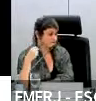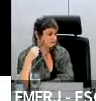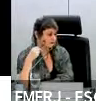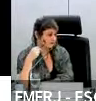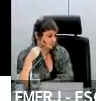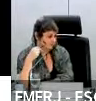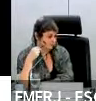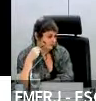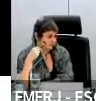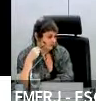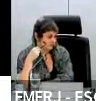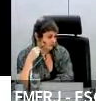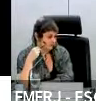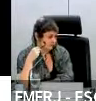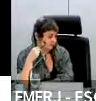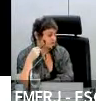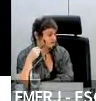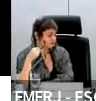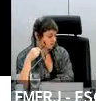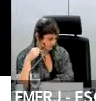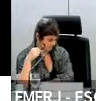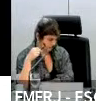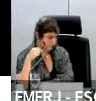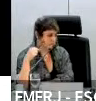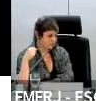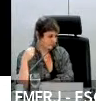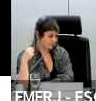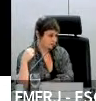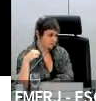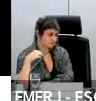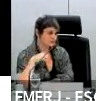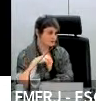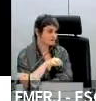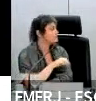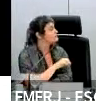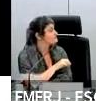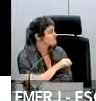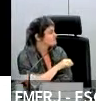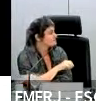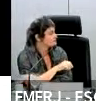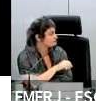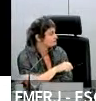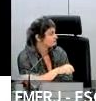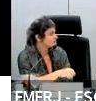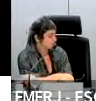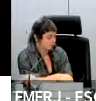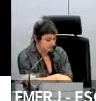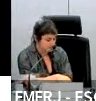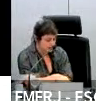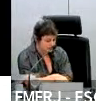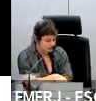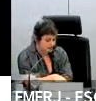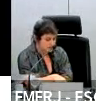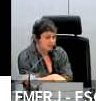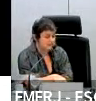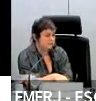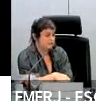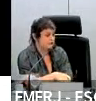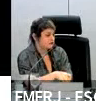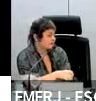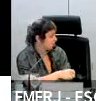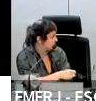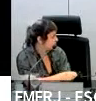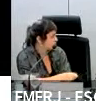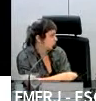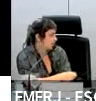essas condições de vida muito curta são efetivamente uma realidade, pelo menos nas grandes cidades do país.